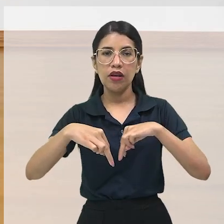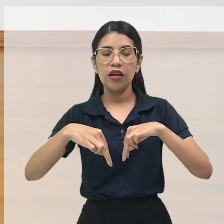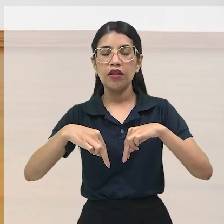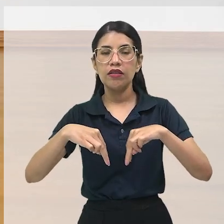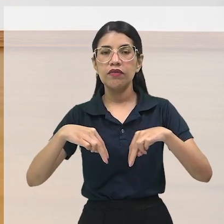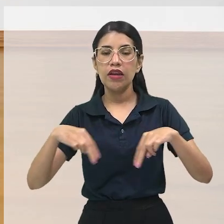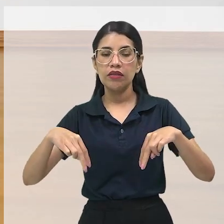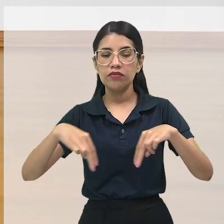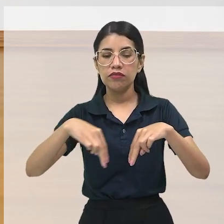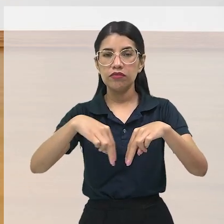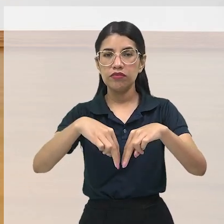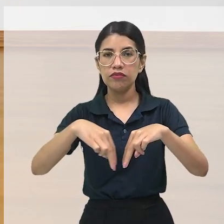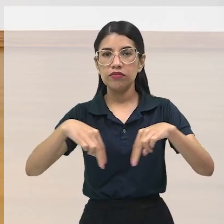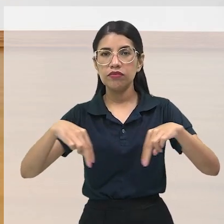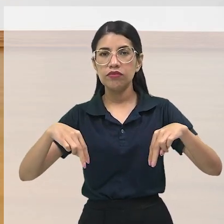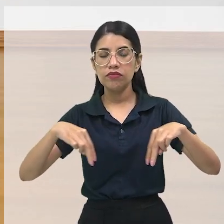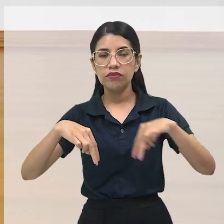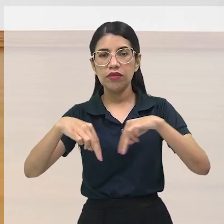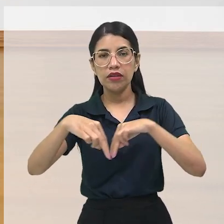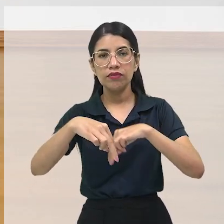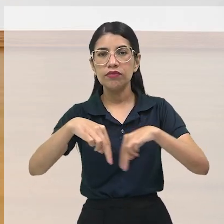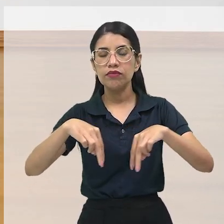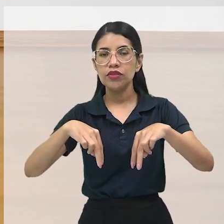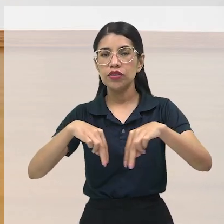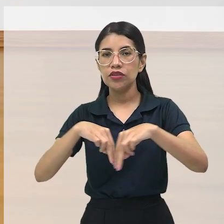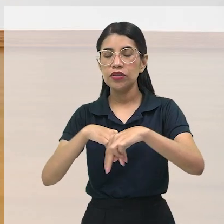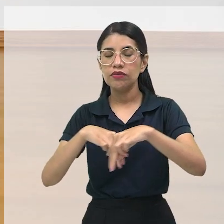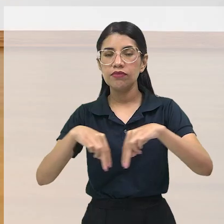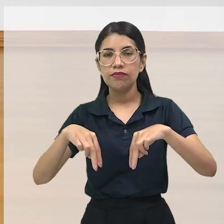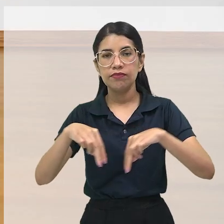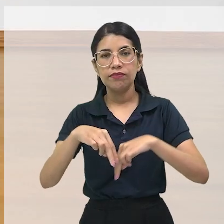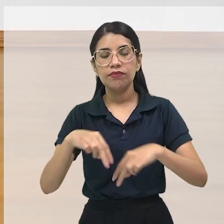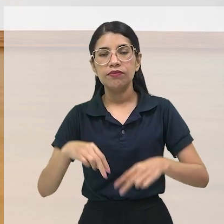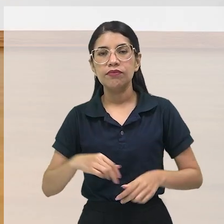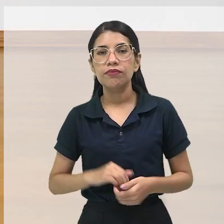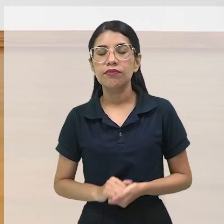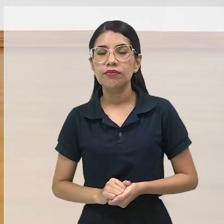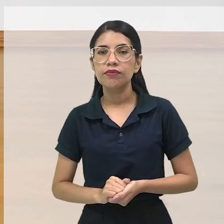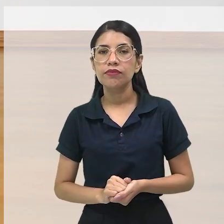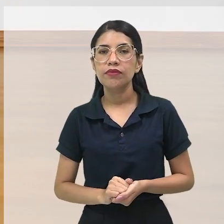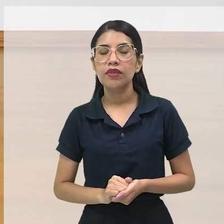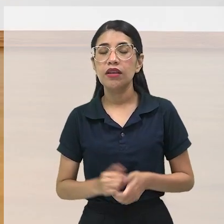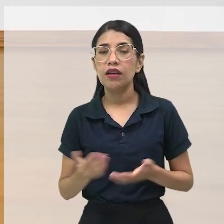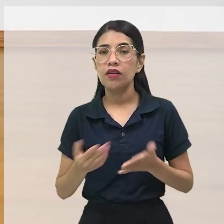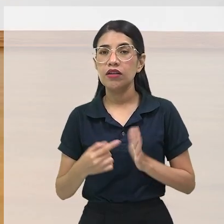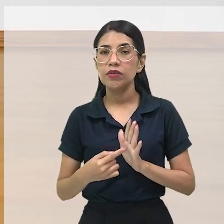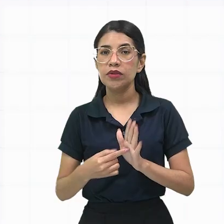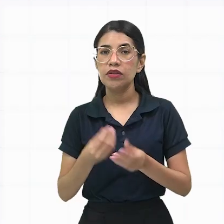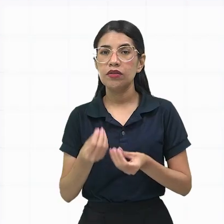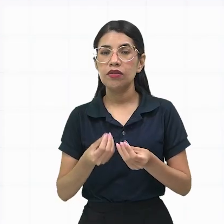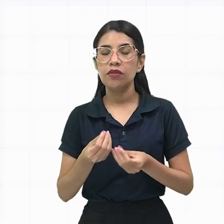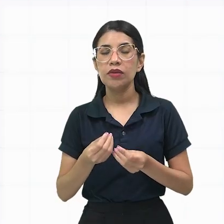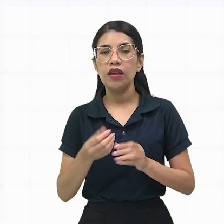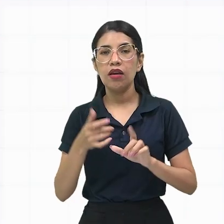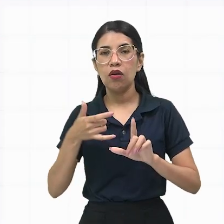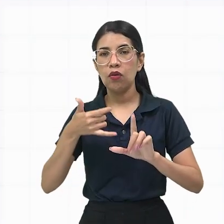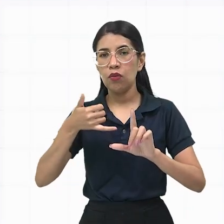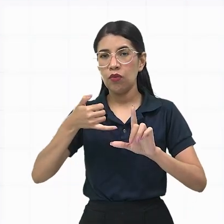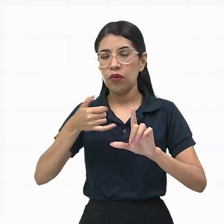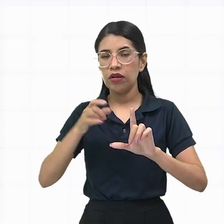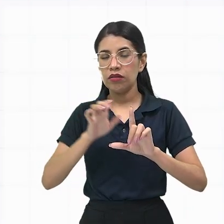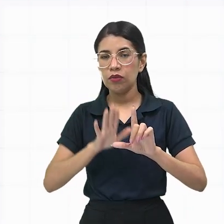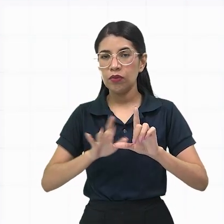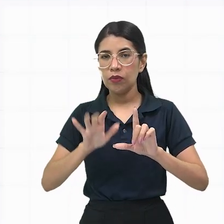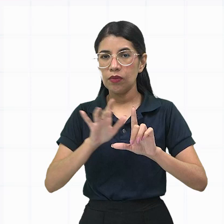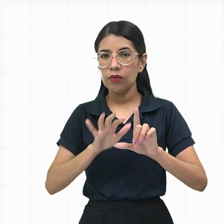ao centro da roda, girando em sentido contrário aos pontos do relógio. A gente vai mostrar agora para vocês um QR Code que